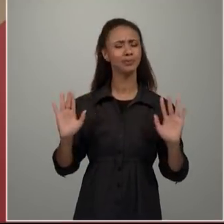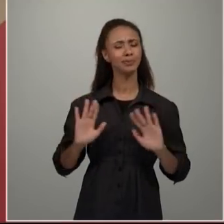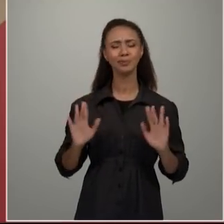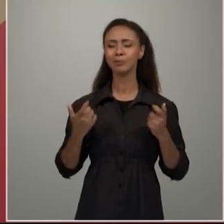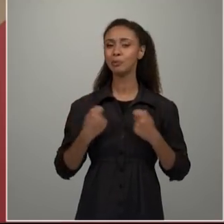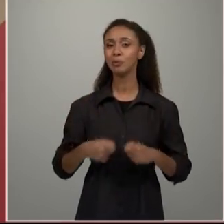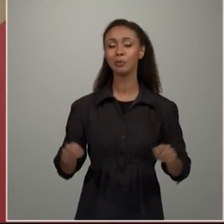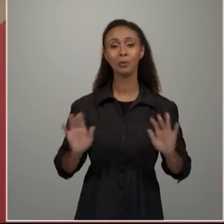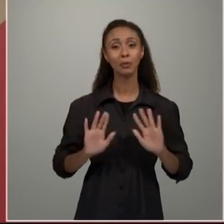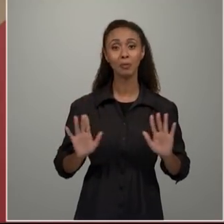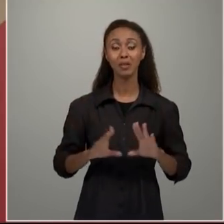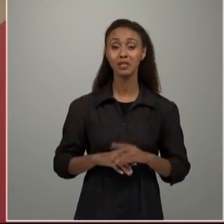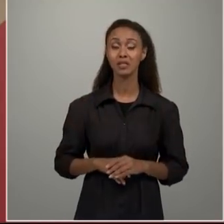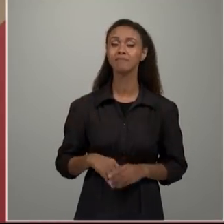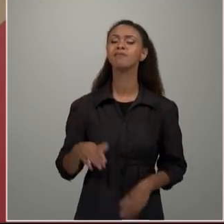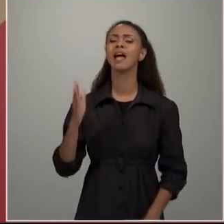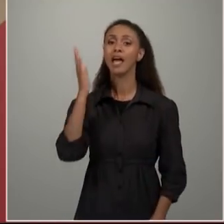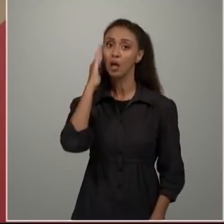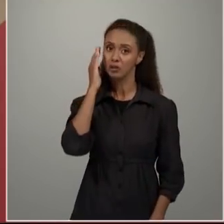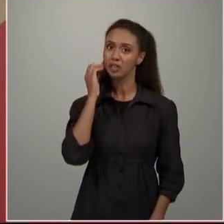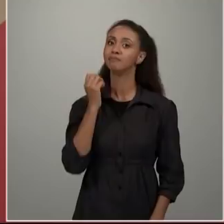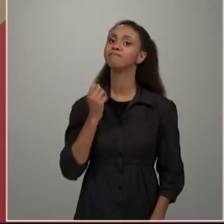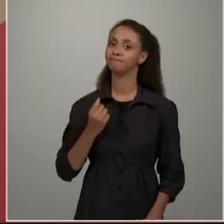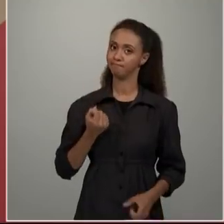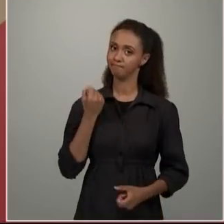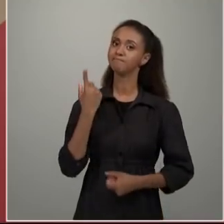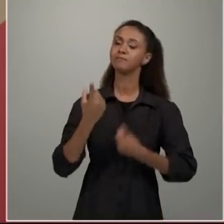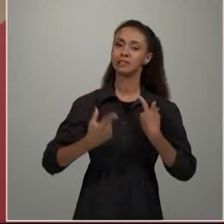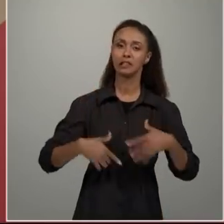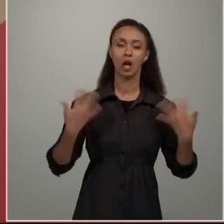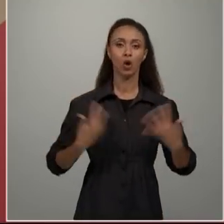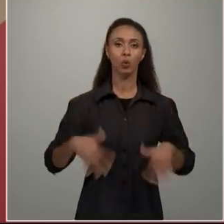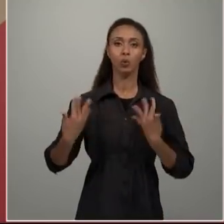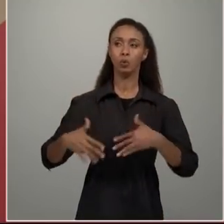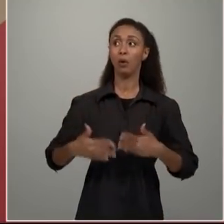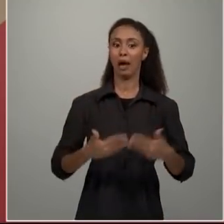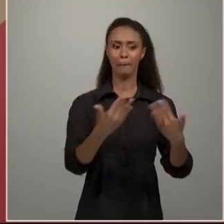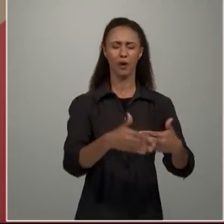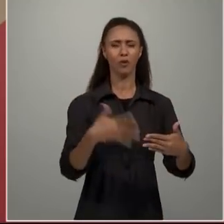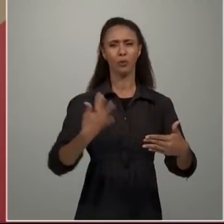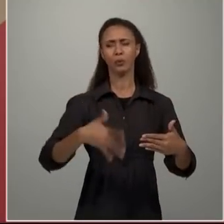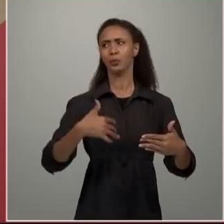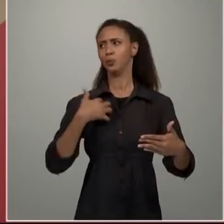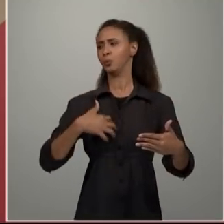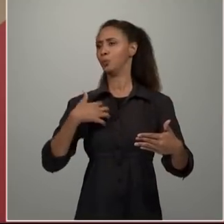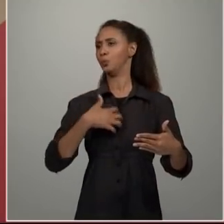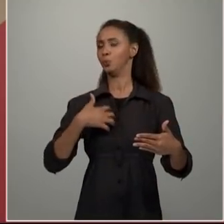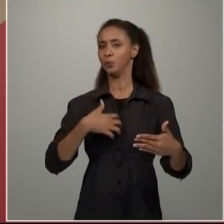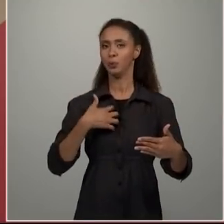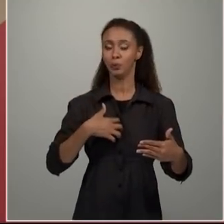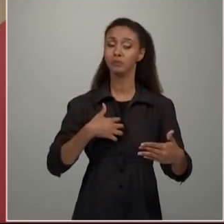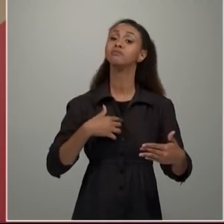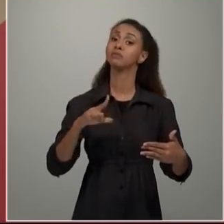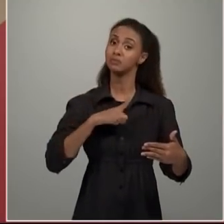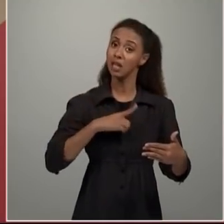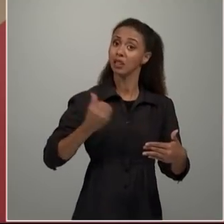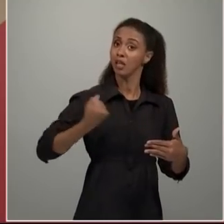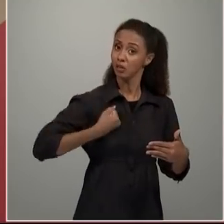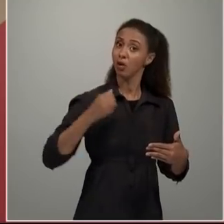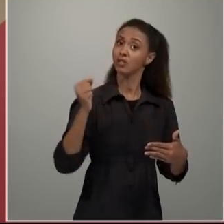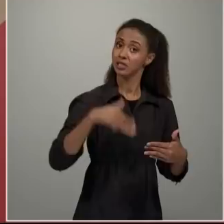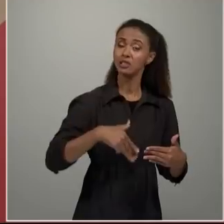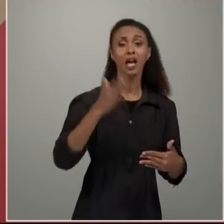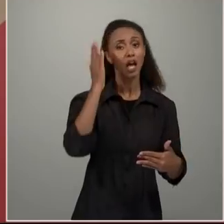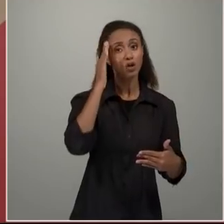momento de que vai dar pânico né atividade relativa vale em nota a prova vale nota eu sei que tem que tirar